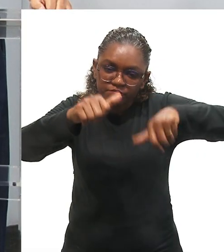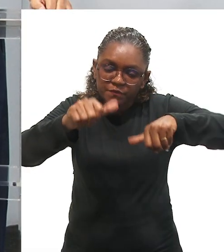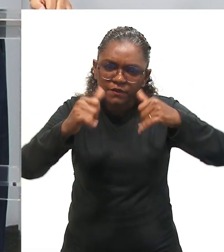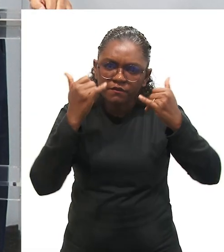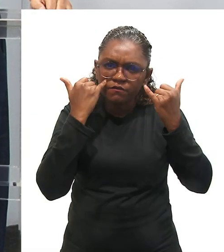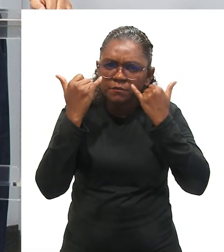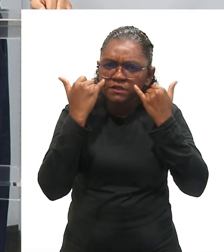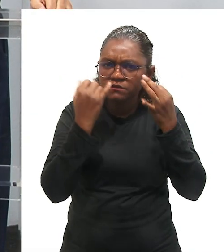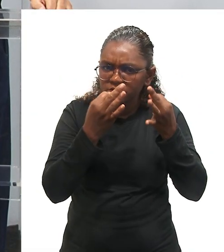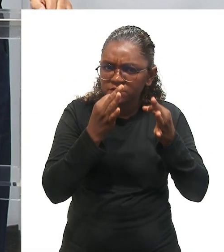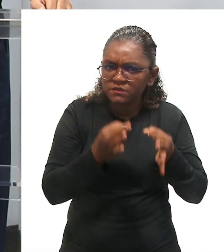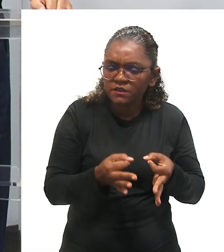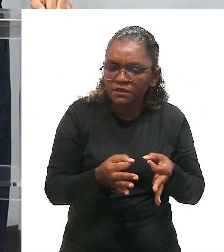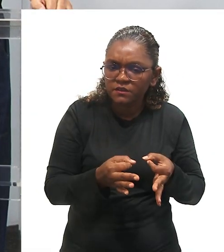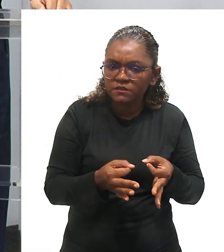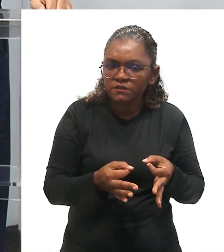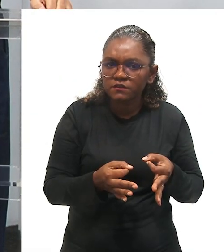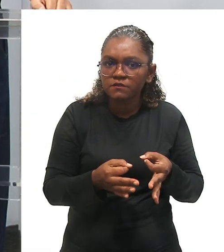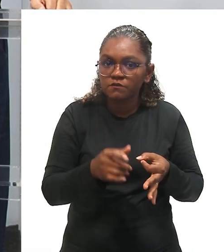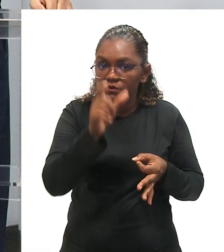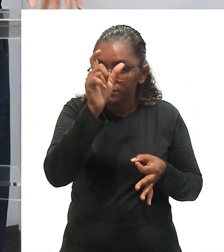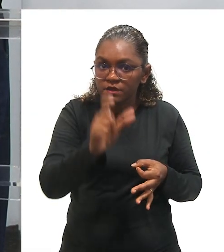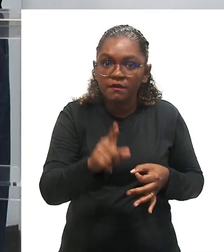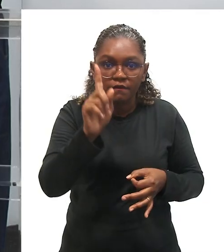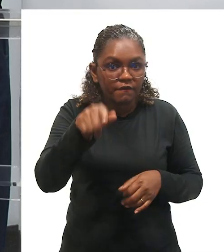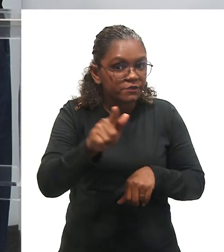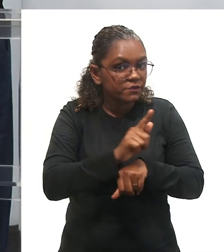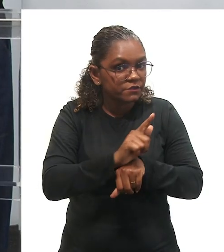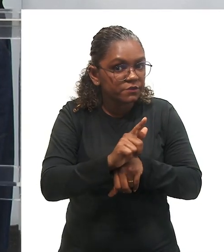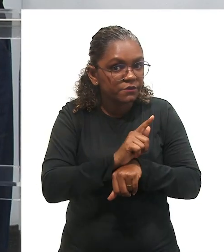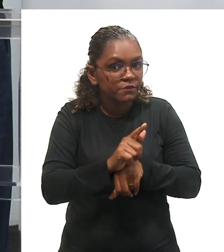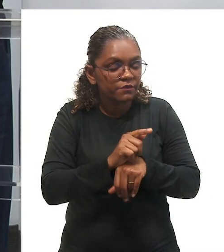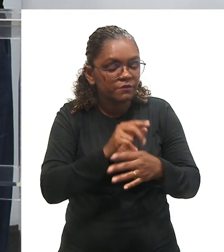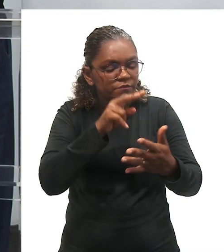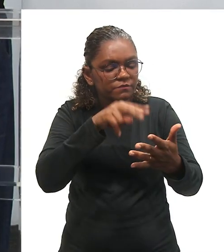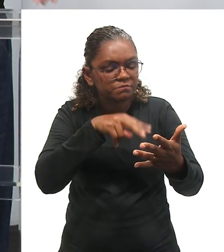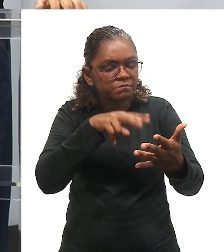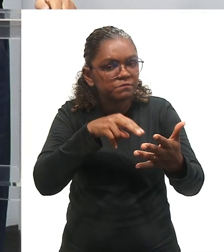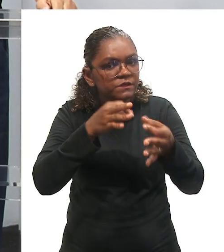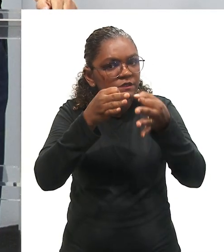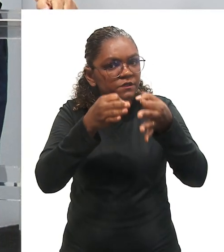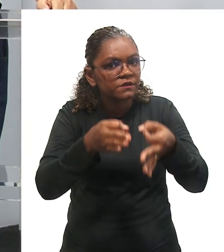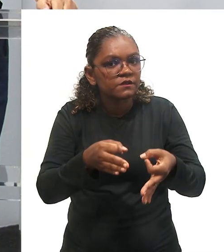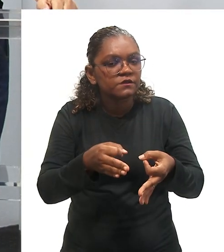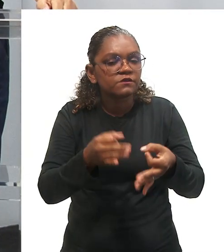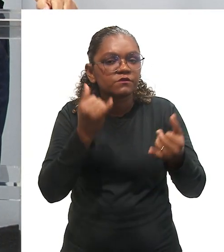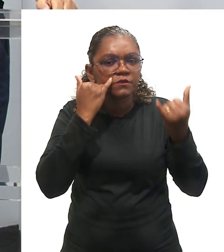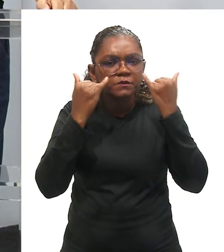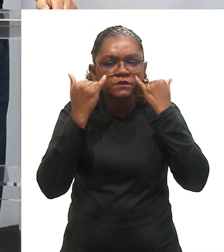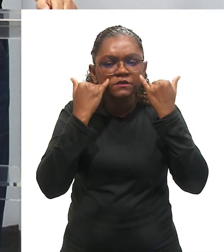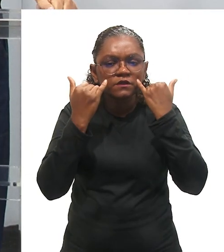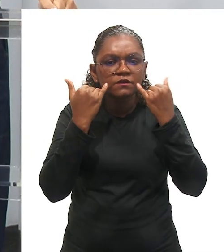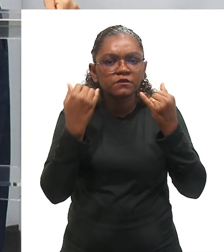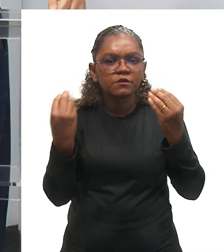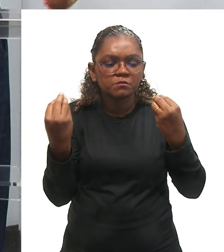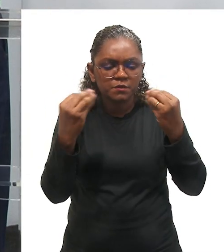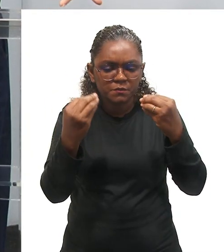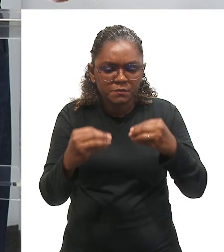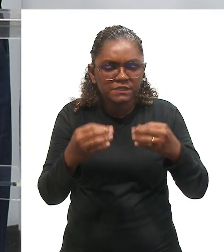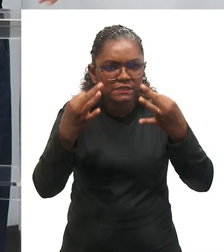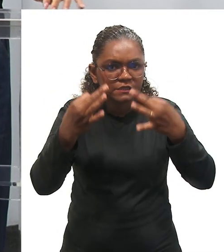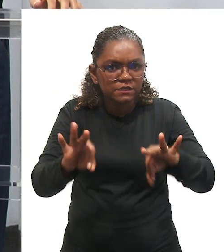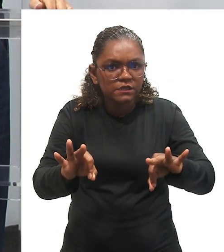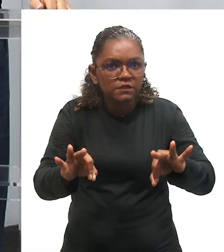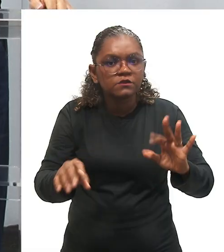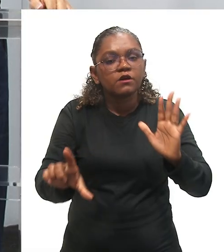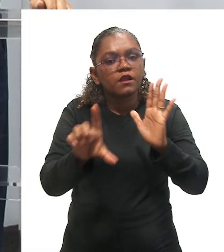verifica se realmente as informações estão sendo, você enquanto gestor, se as informações estão sendo prestadas corretamente, se elas estão dentro